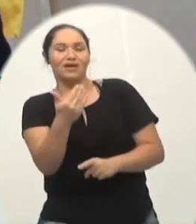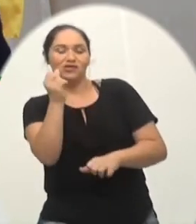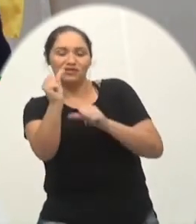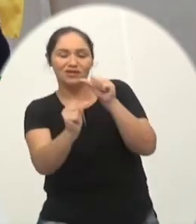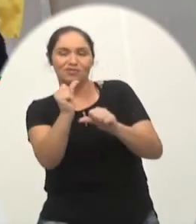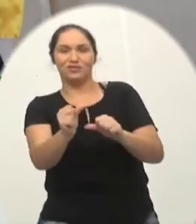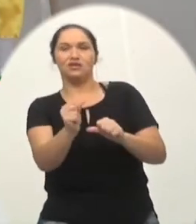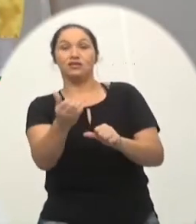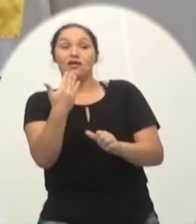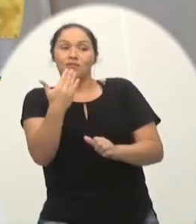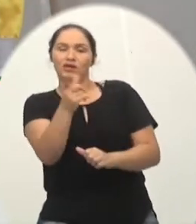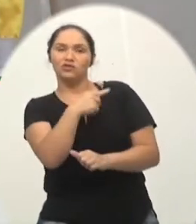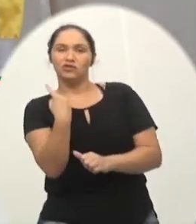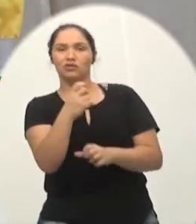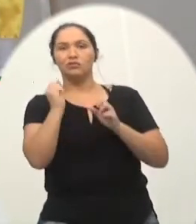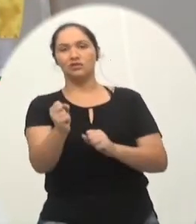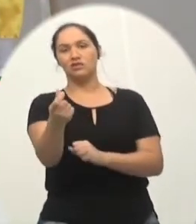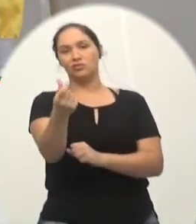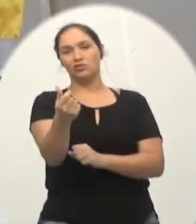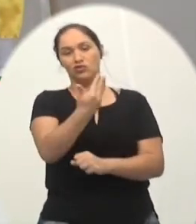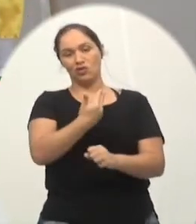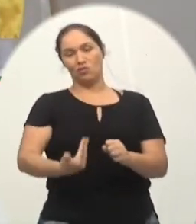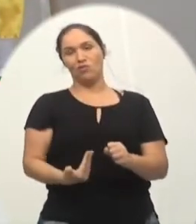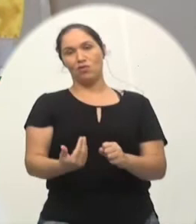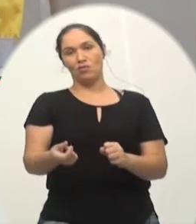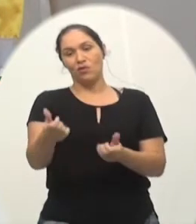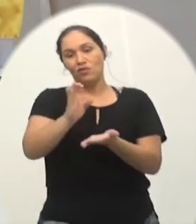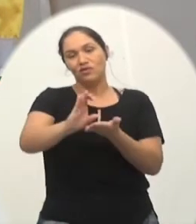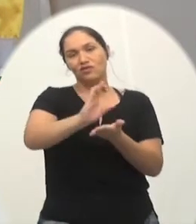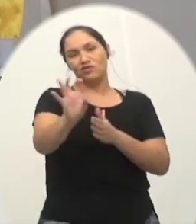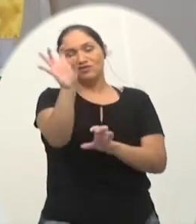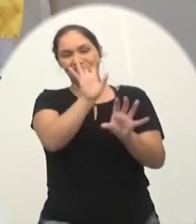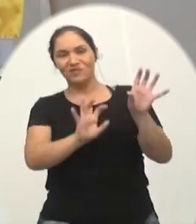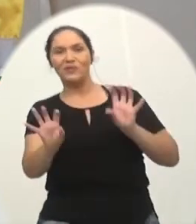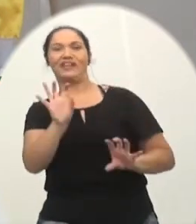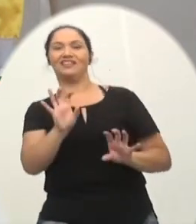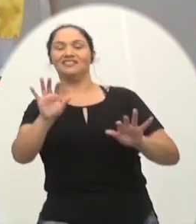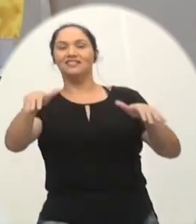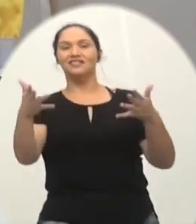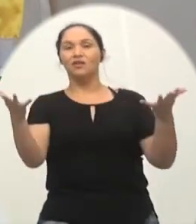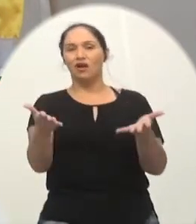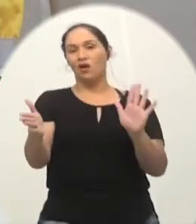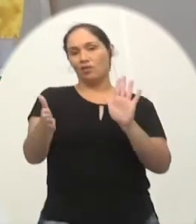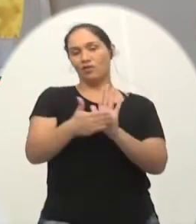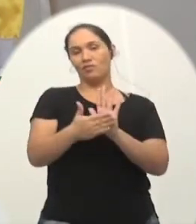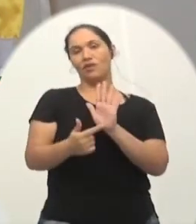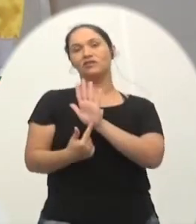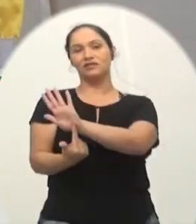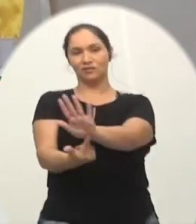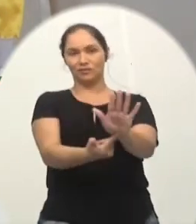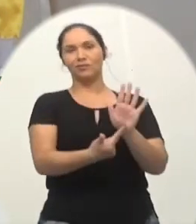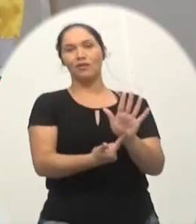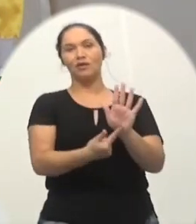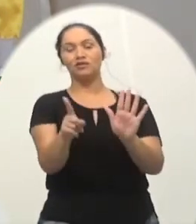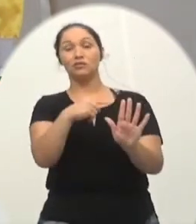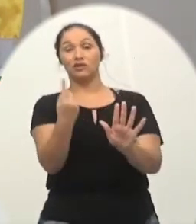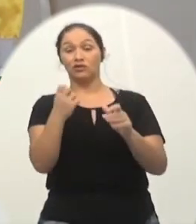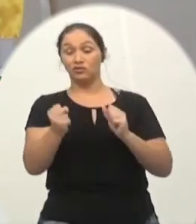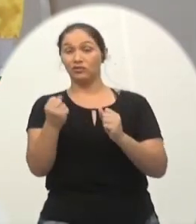o bom zelo do dinheiro público. Então, deixo aqui essa proposta para a gente fazer uma análise em relação a isso. Não estou